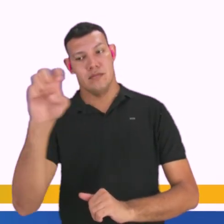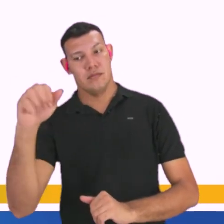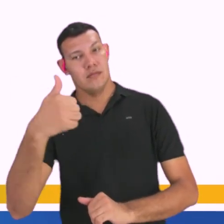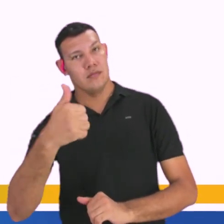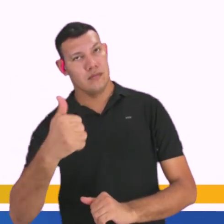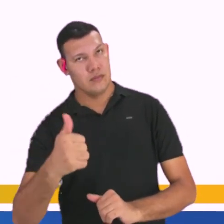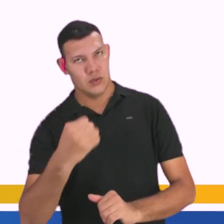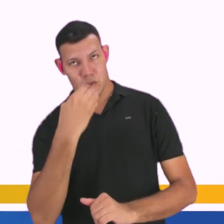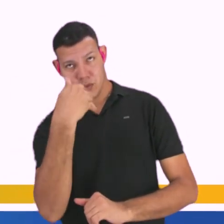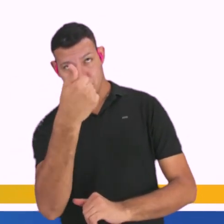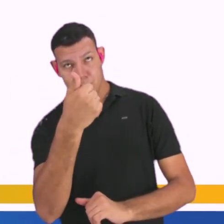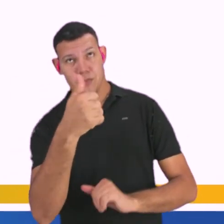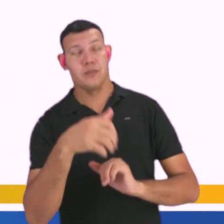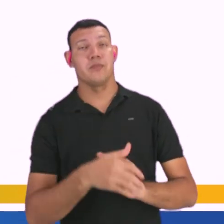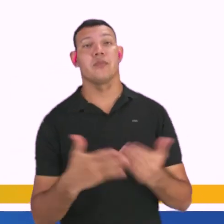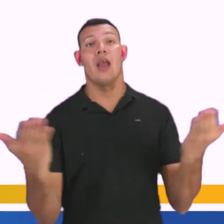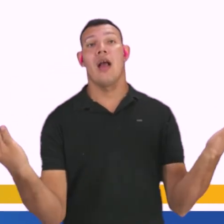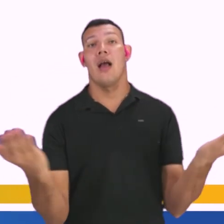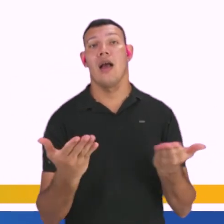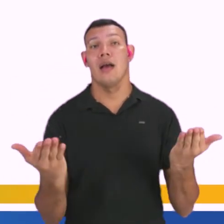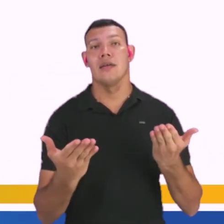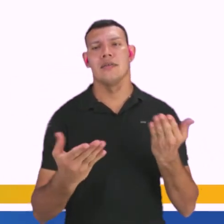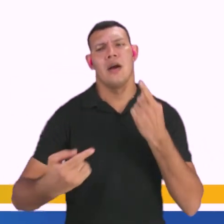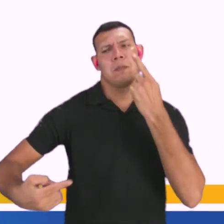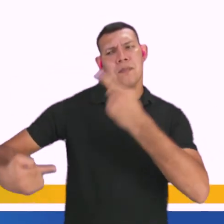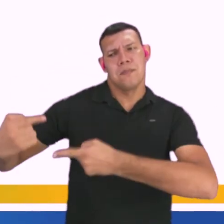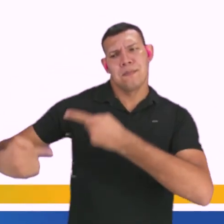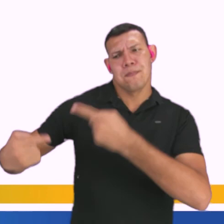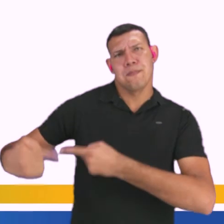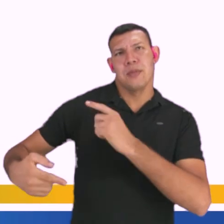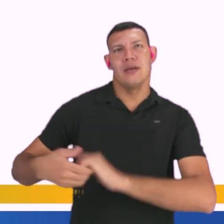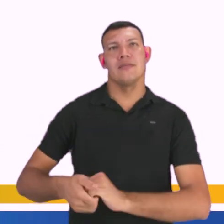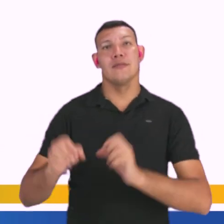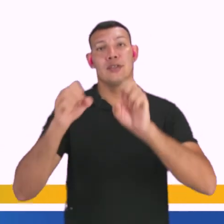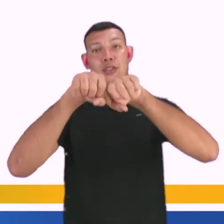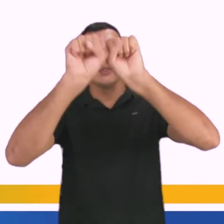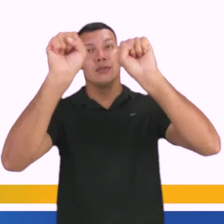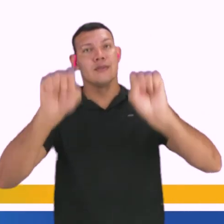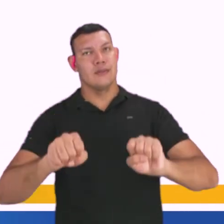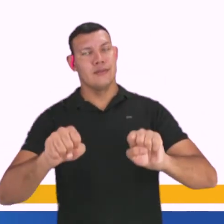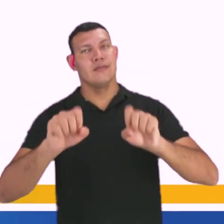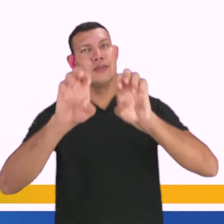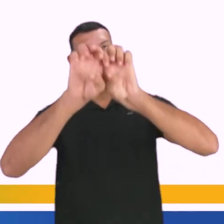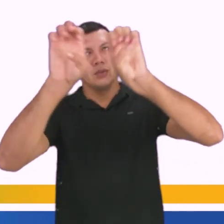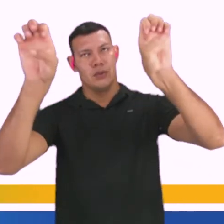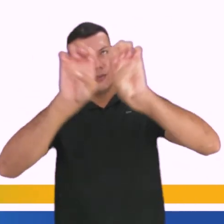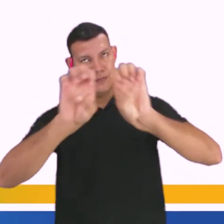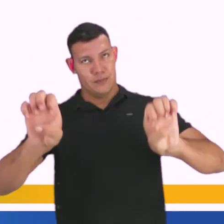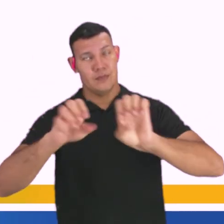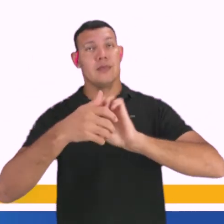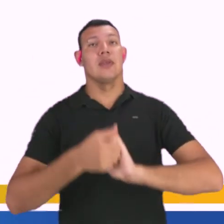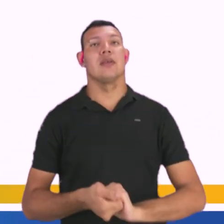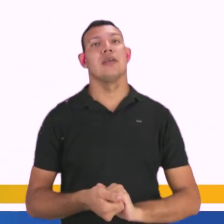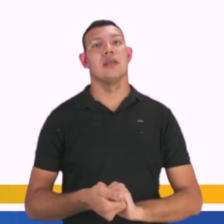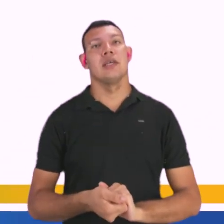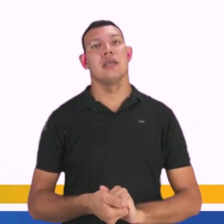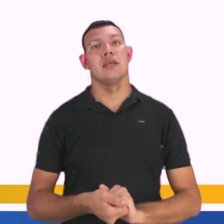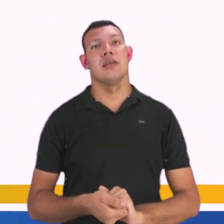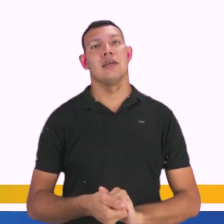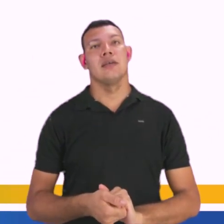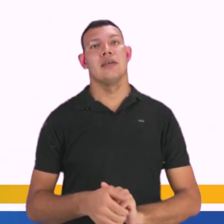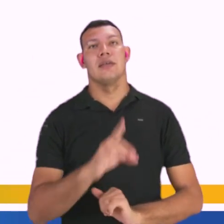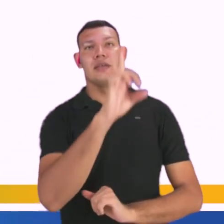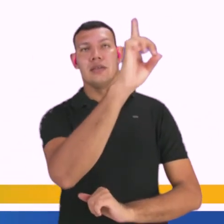11 a e agora nós vamos para discussão pessoal sobre o sistema linear nesse caso nós temos